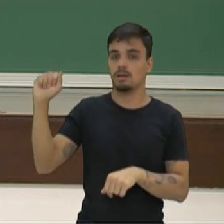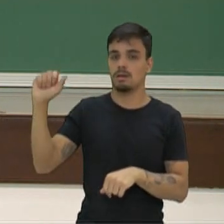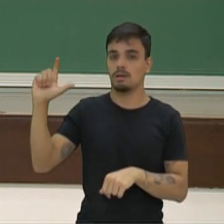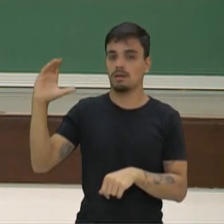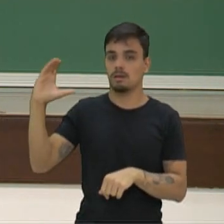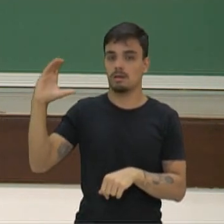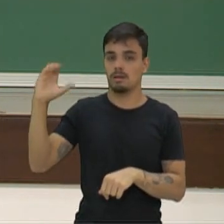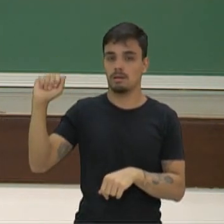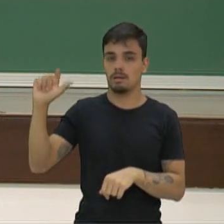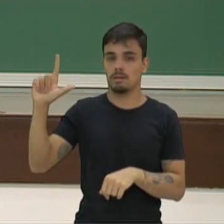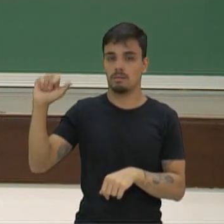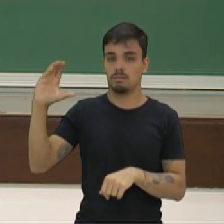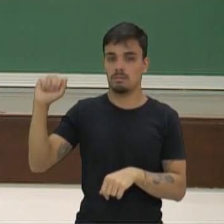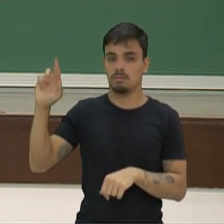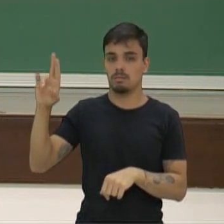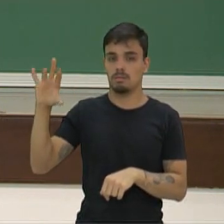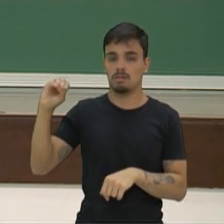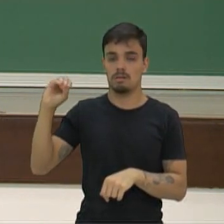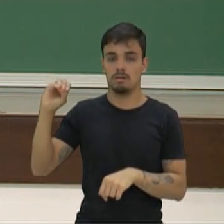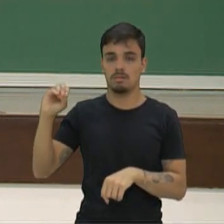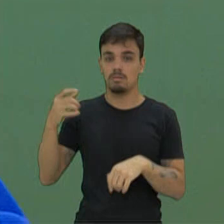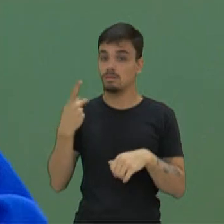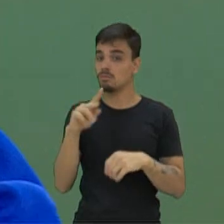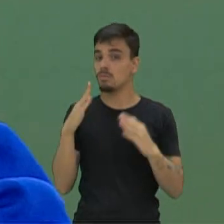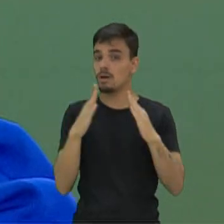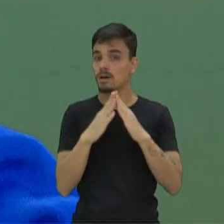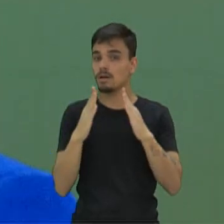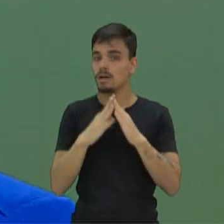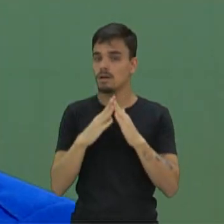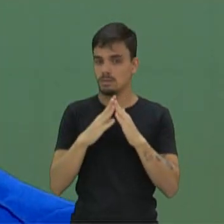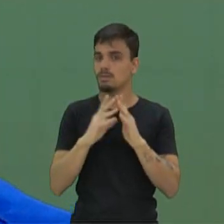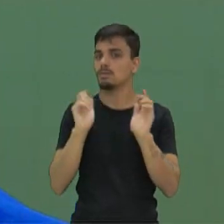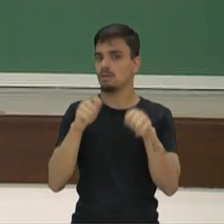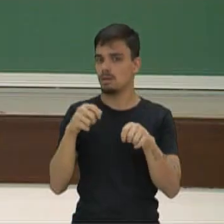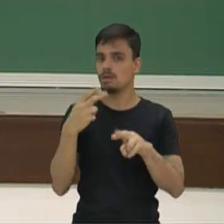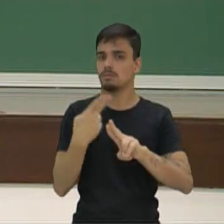calcário? Tua casa é de concreto?